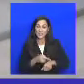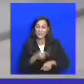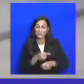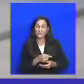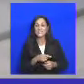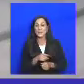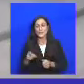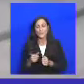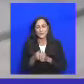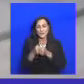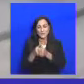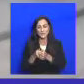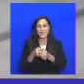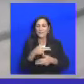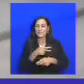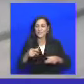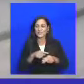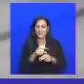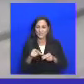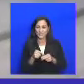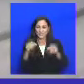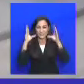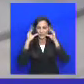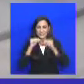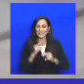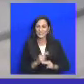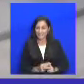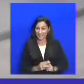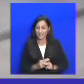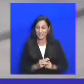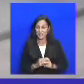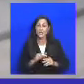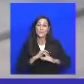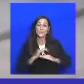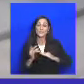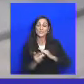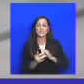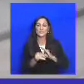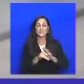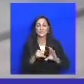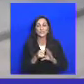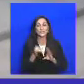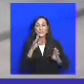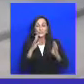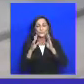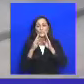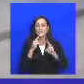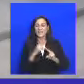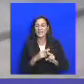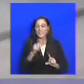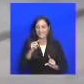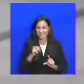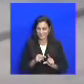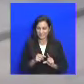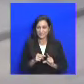agora você pode acompanhar os demais sorteios desta noite das Loterias Caixa através dos perfis do Facebook e do